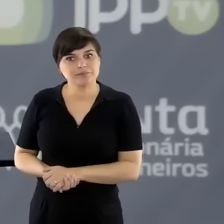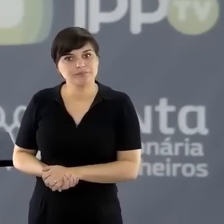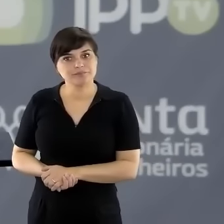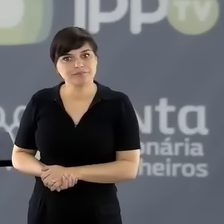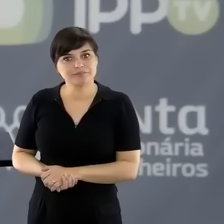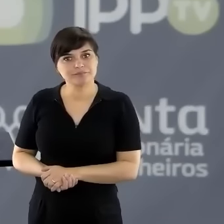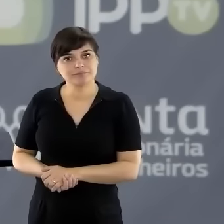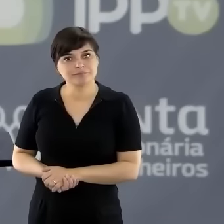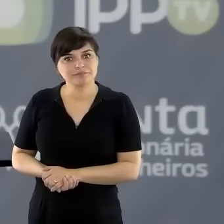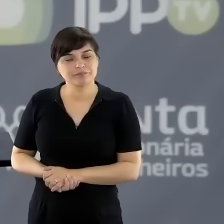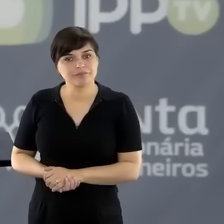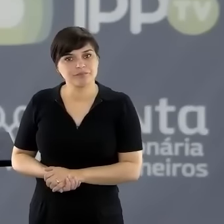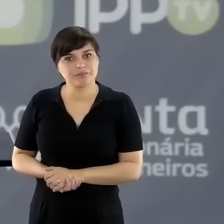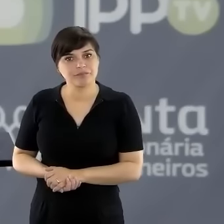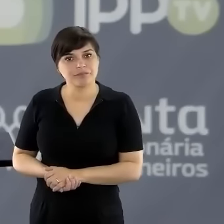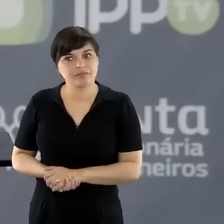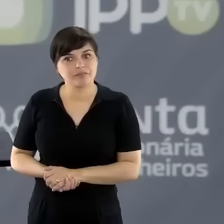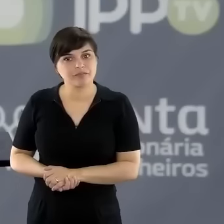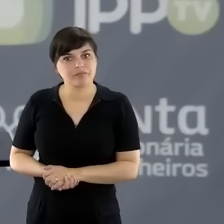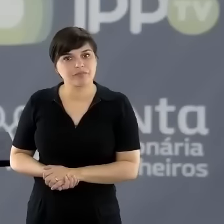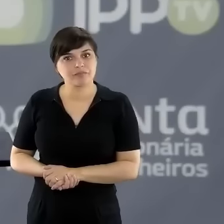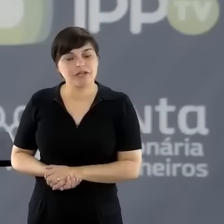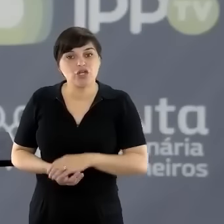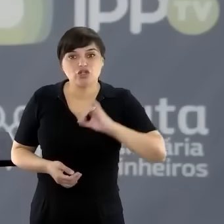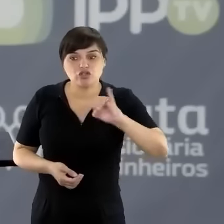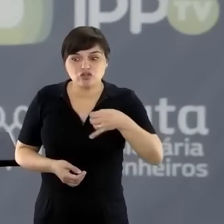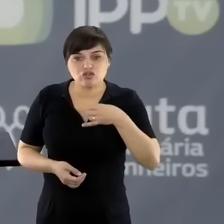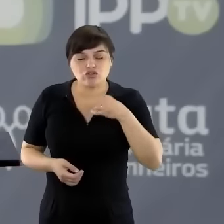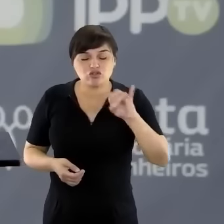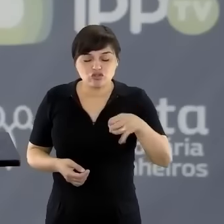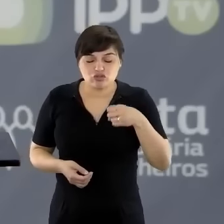quer morrer porque todos ouviram sua